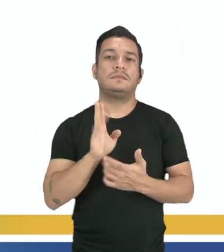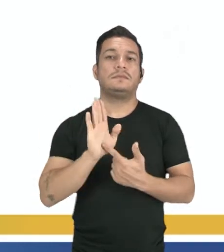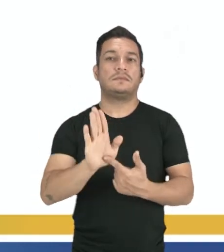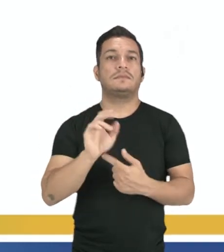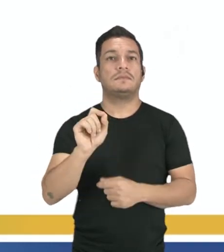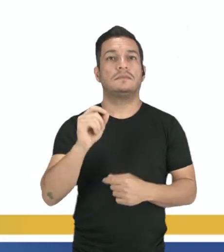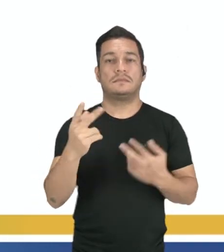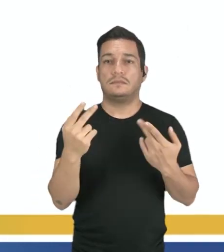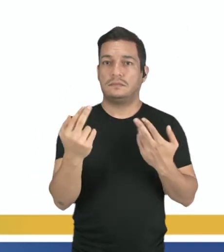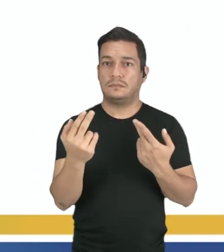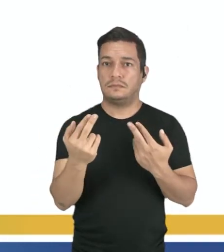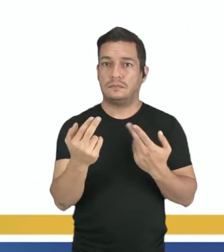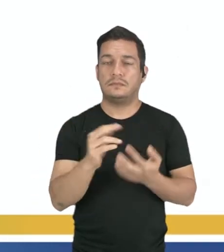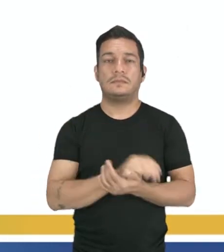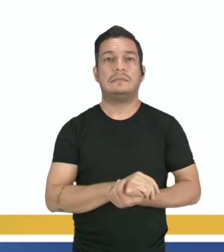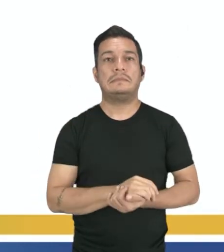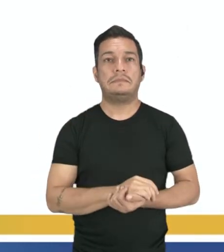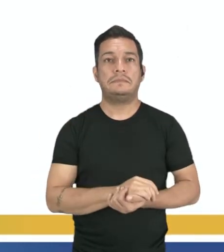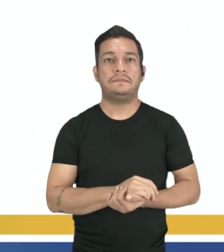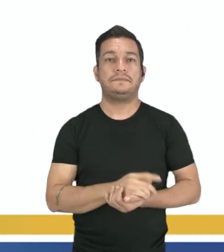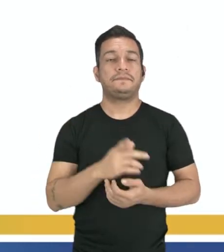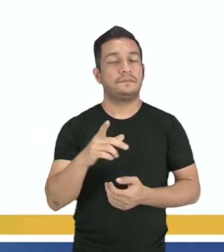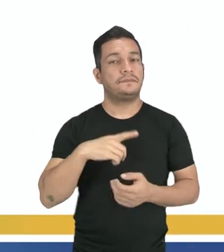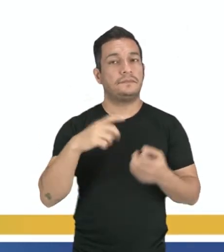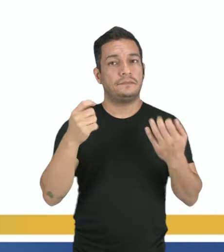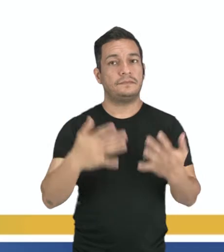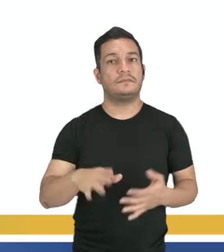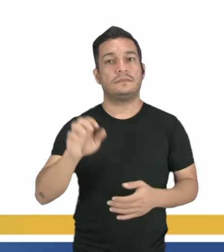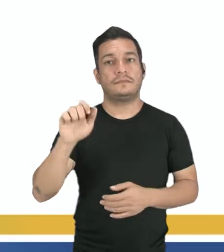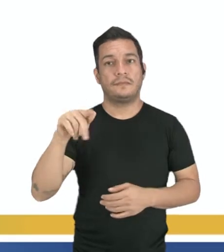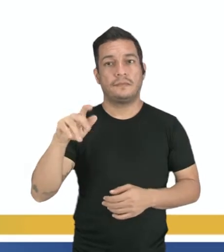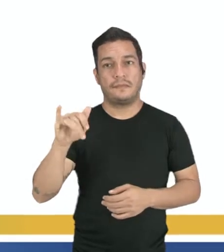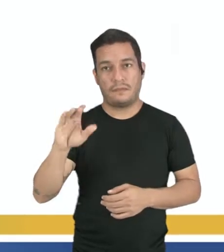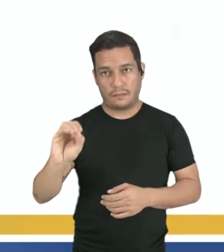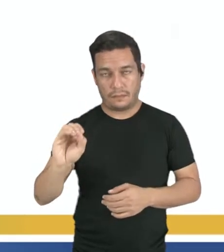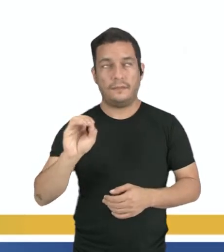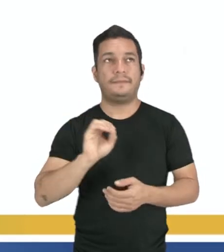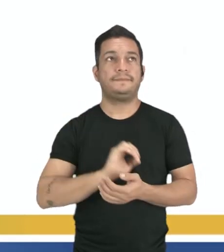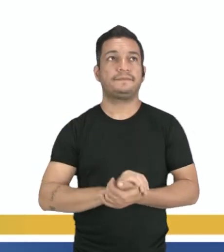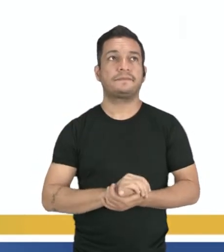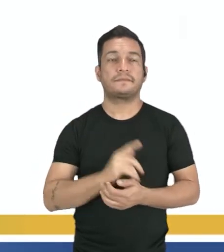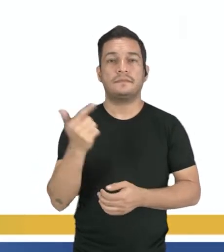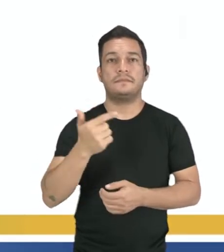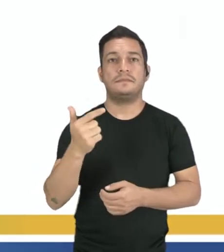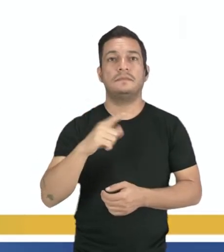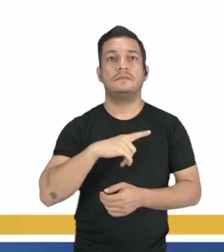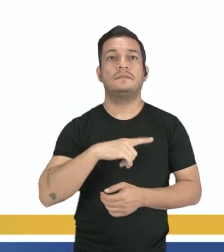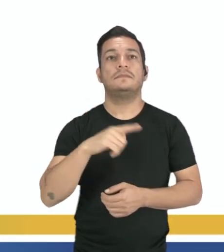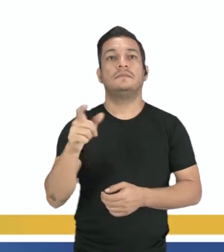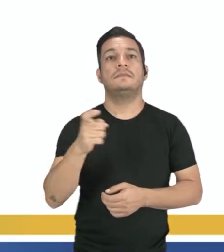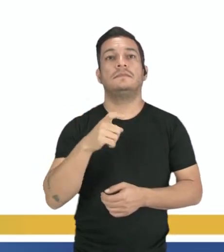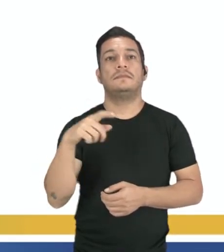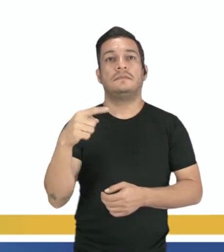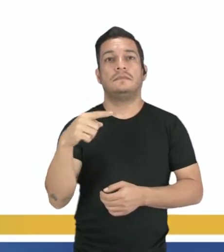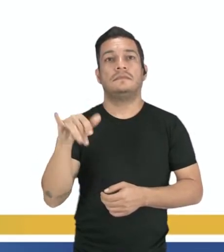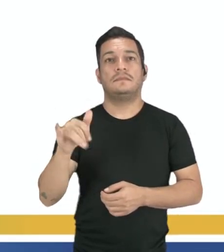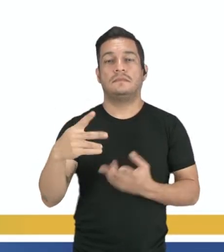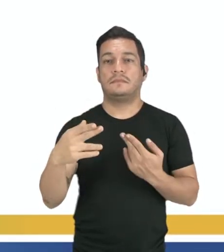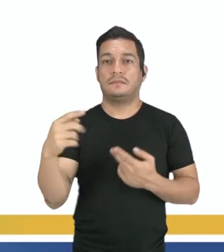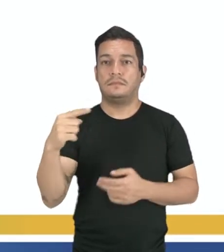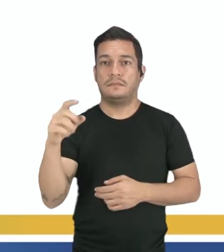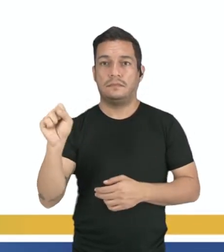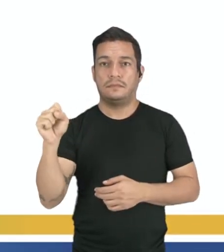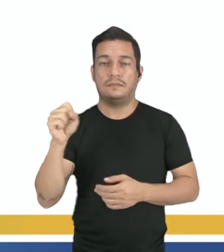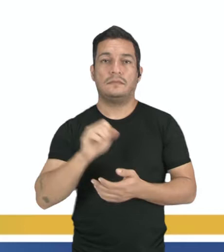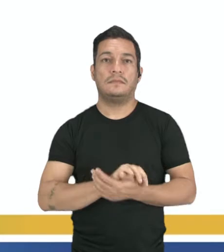sinalzinho de igualdade, já que nós estamos falando de equações. Na segunda, nós temos x menos y igual a menos